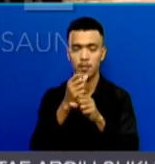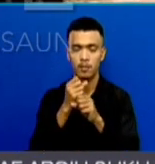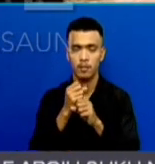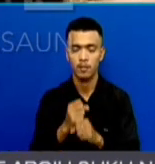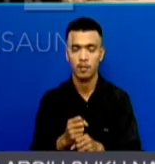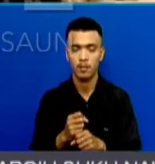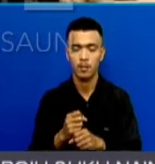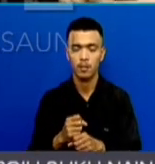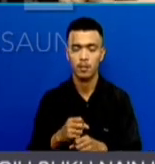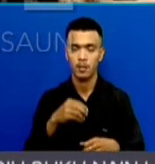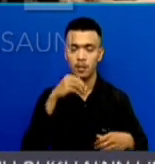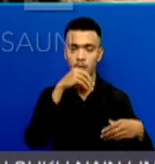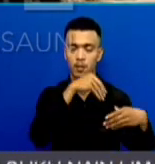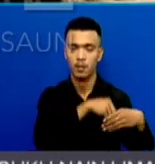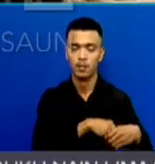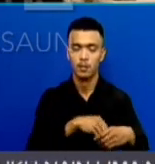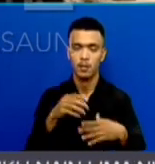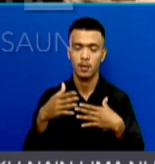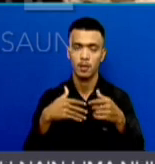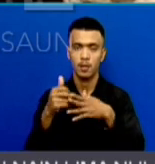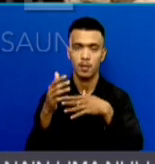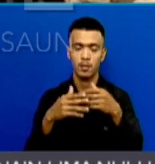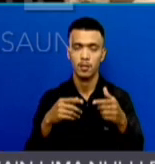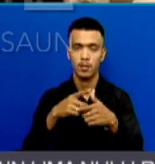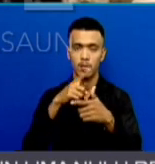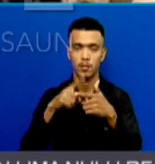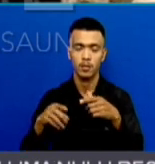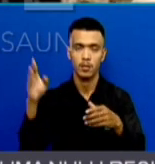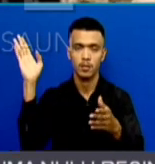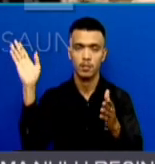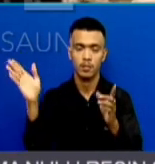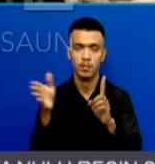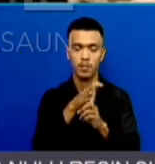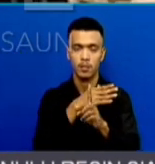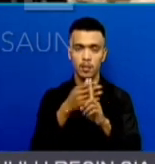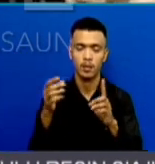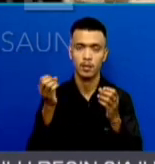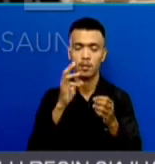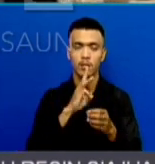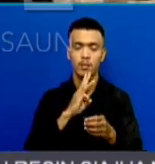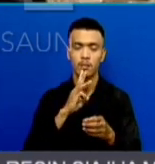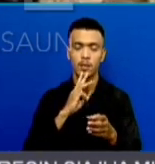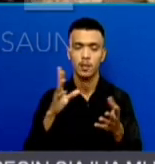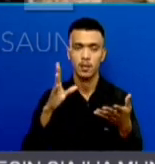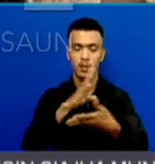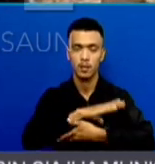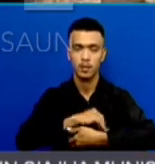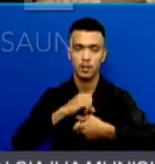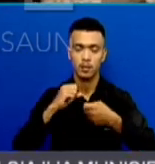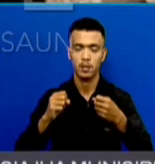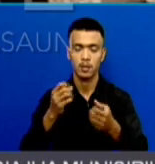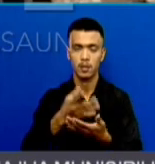rede rastar viro e depois vai cobrir cerne can nessa vai tirar cari destrói be a ouro indone.